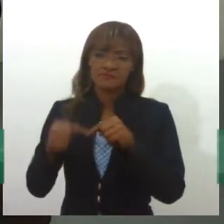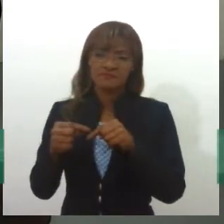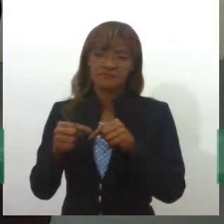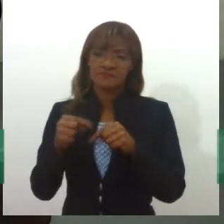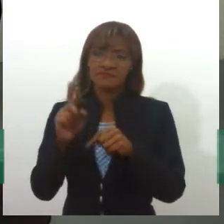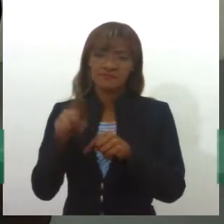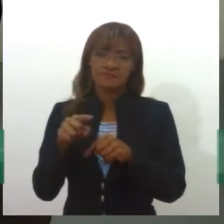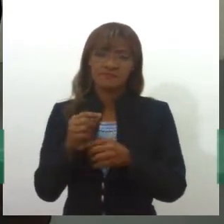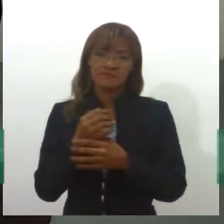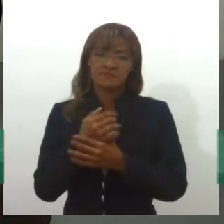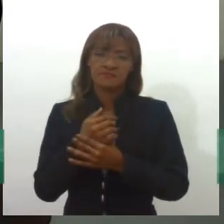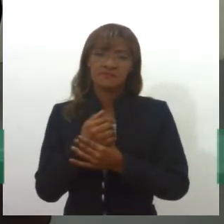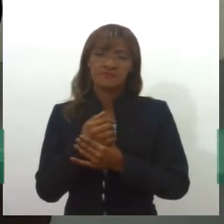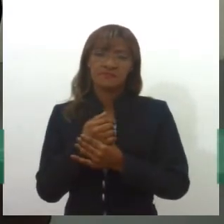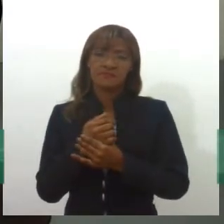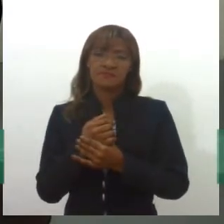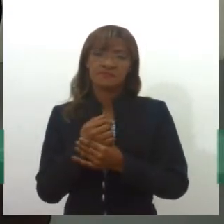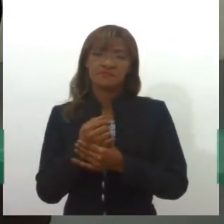Representa...